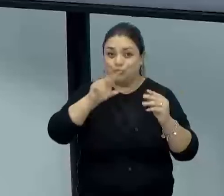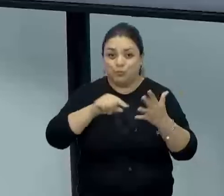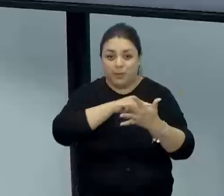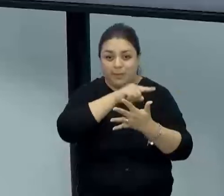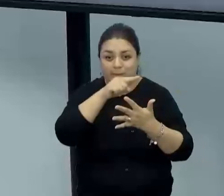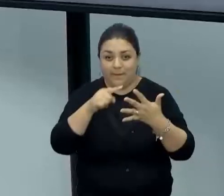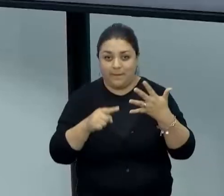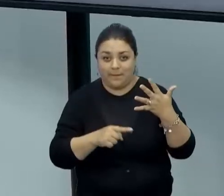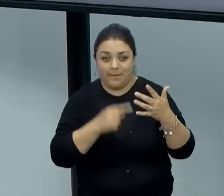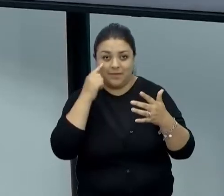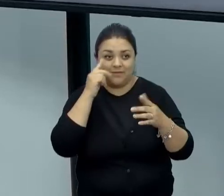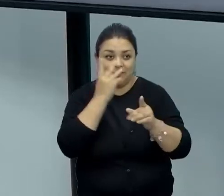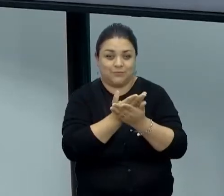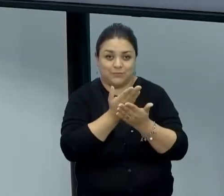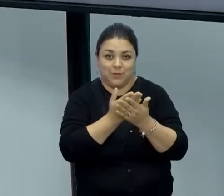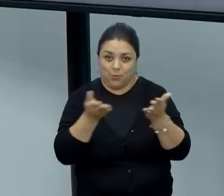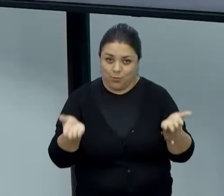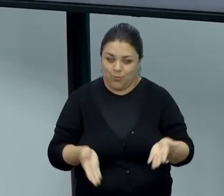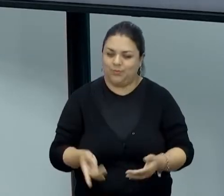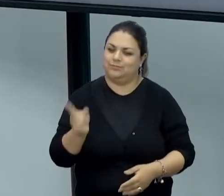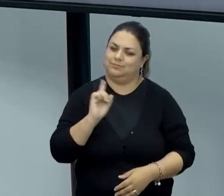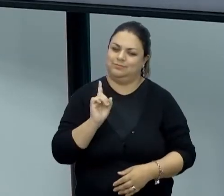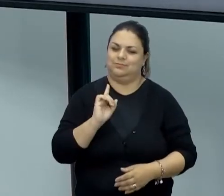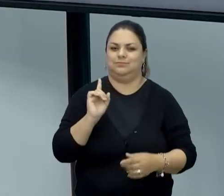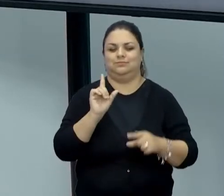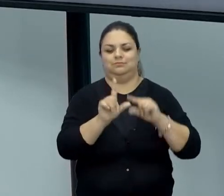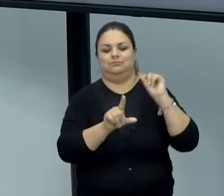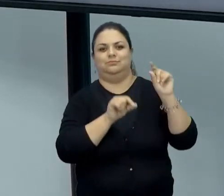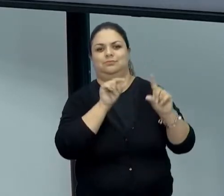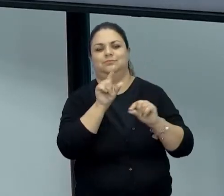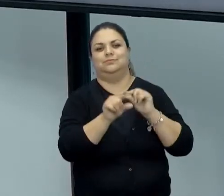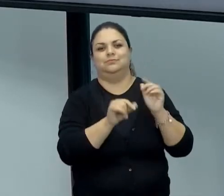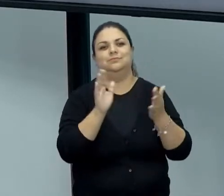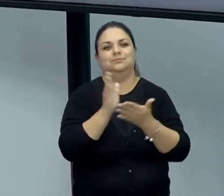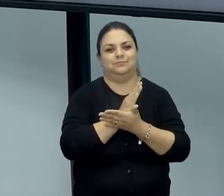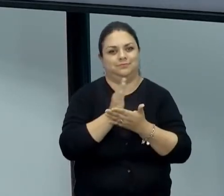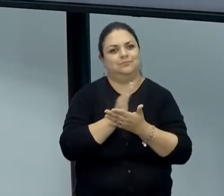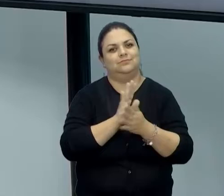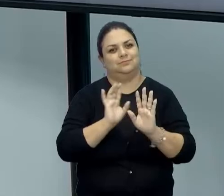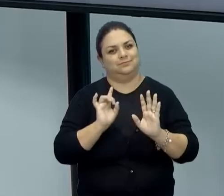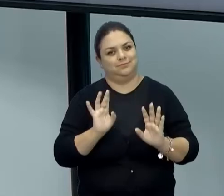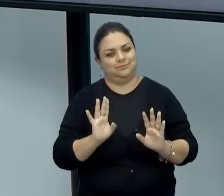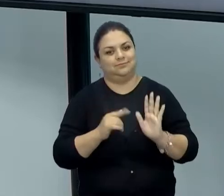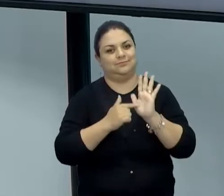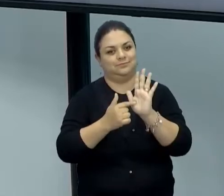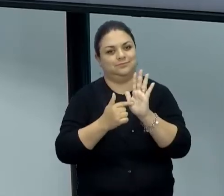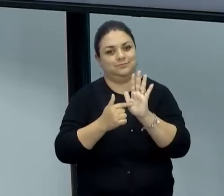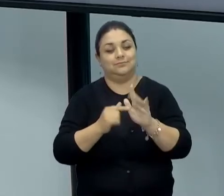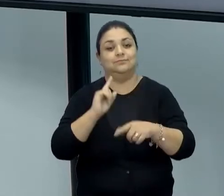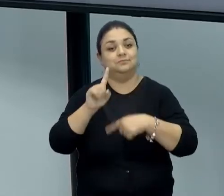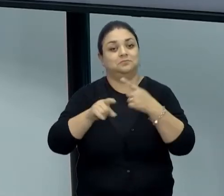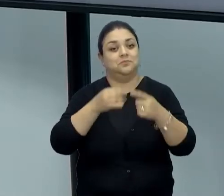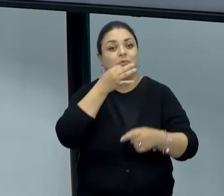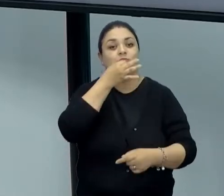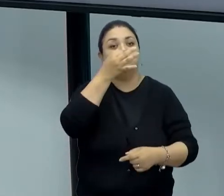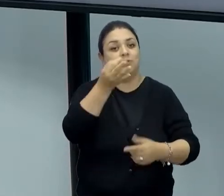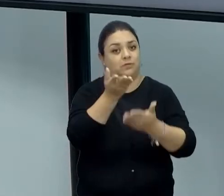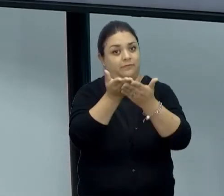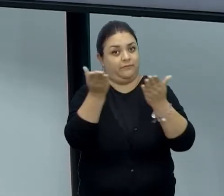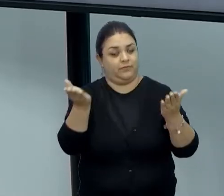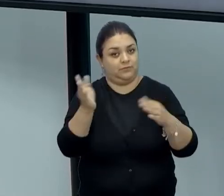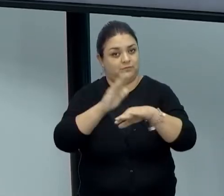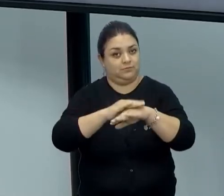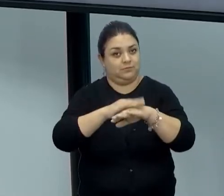vou focar em alguns itens dessa lista aí e deixo como sugestão aí vocês